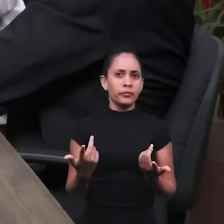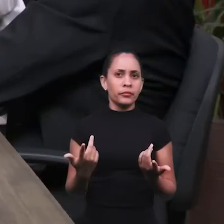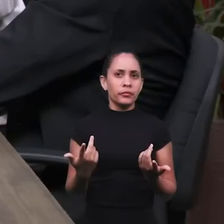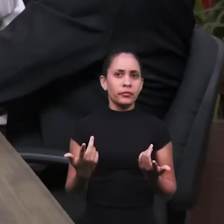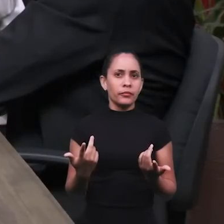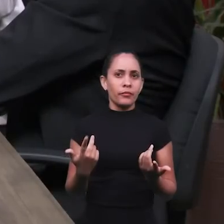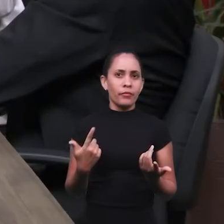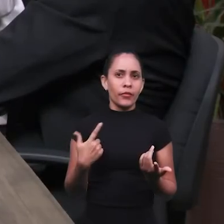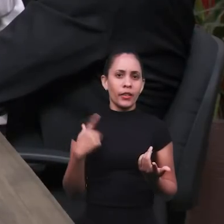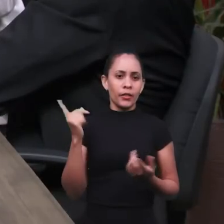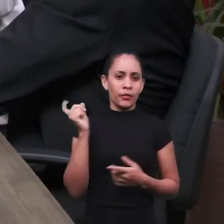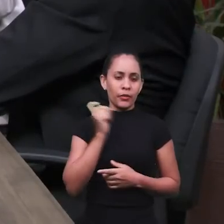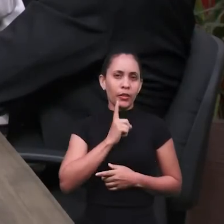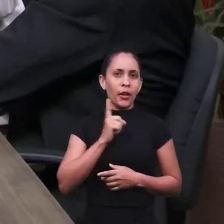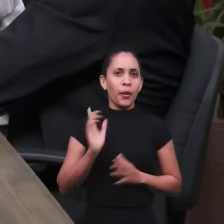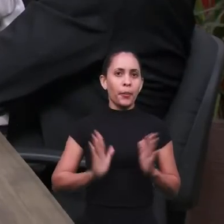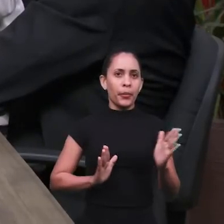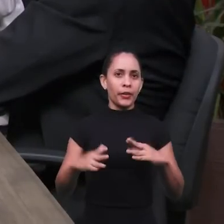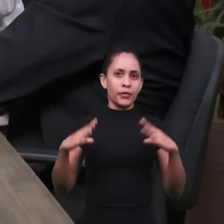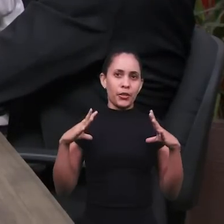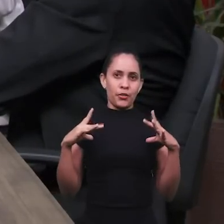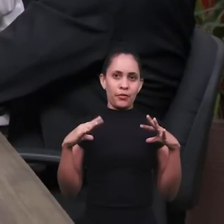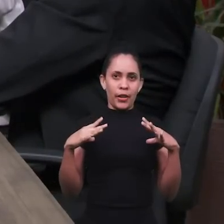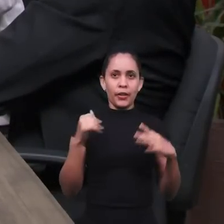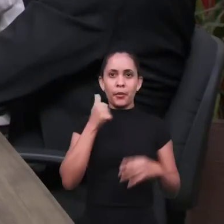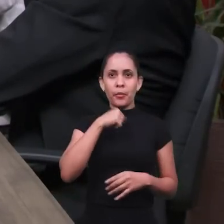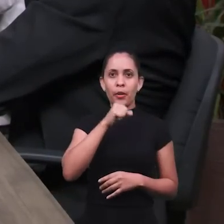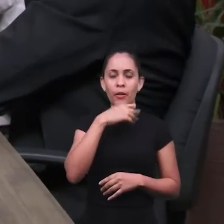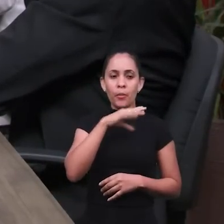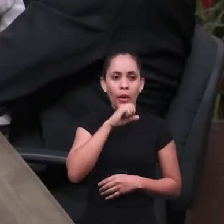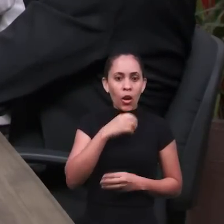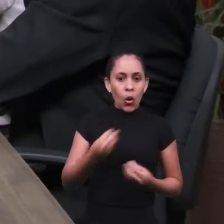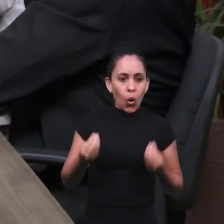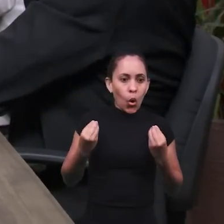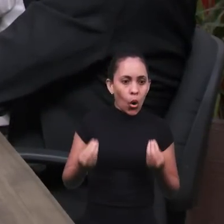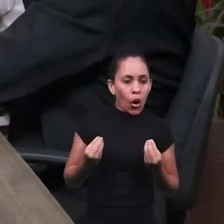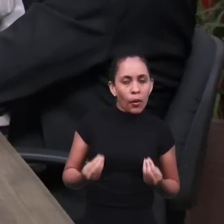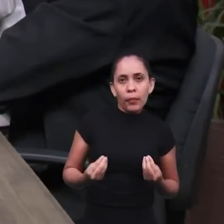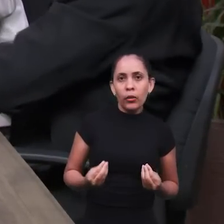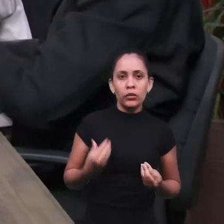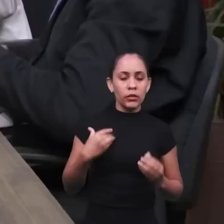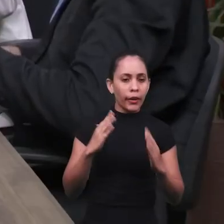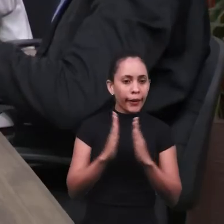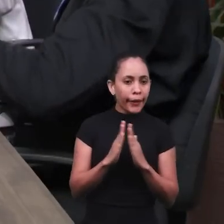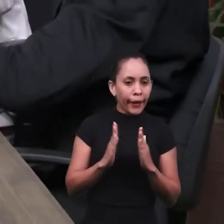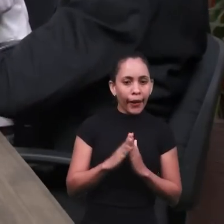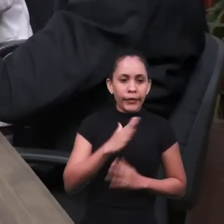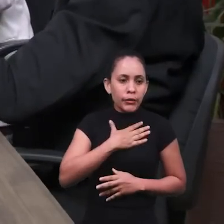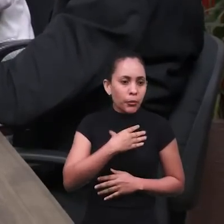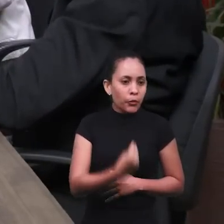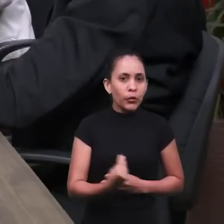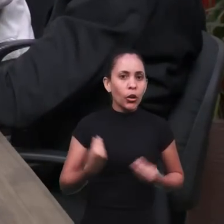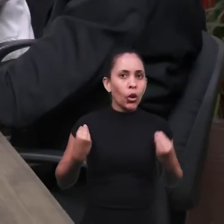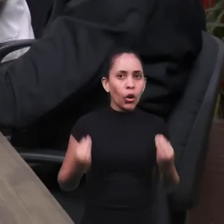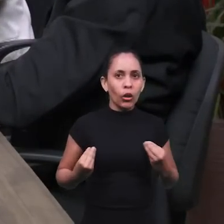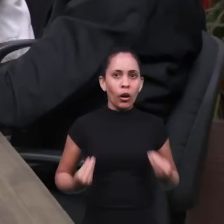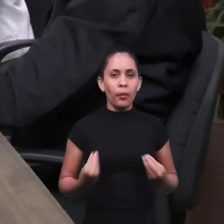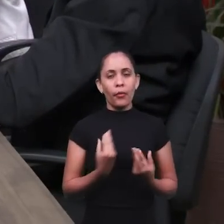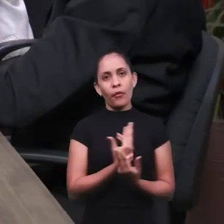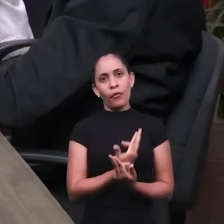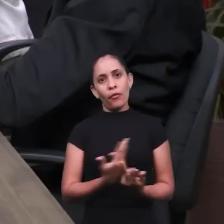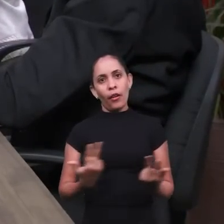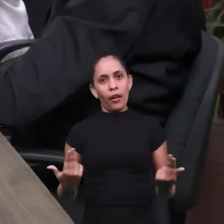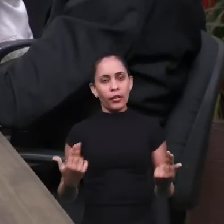quer ver desespero com o pai é época de férias dos filhos, né? Ficam apavorados. Como é que eu vou fazer com esse menino em casa? E aí, bom,